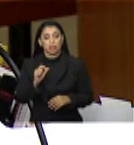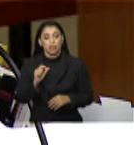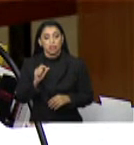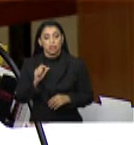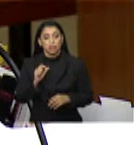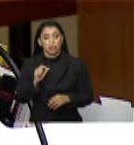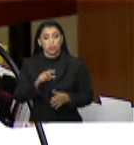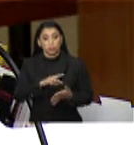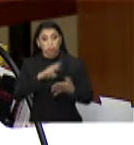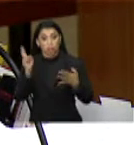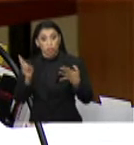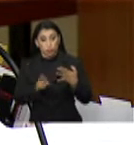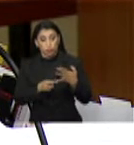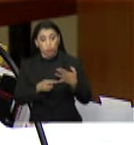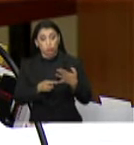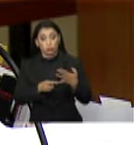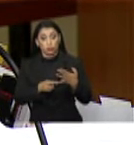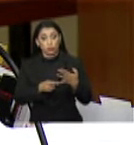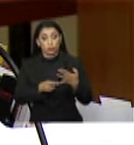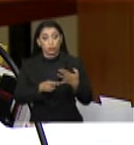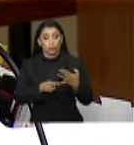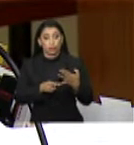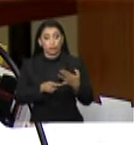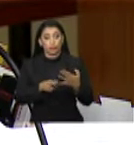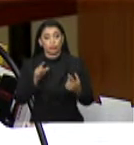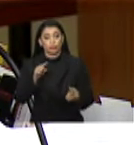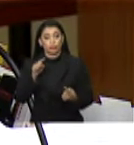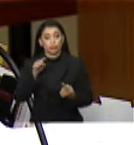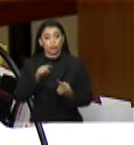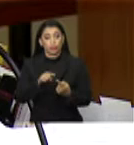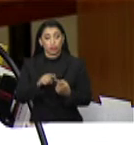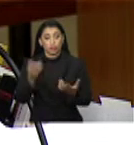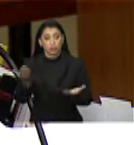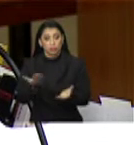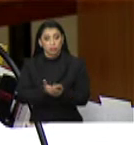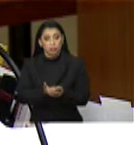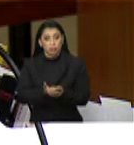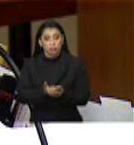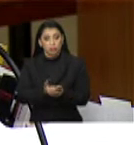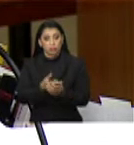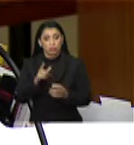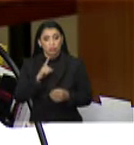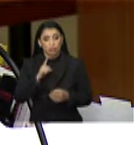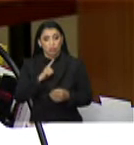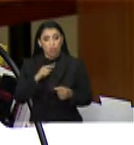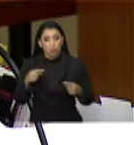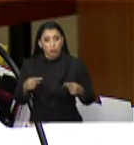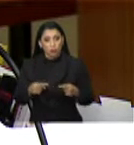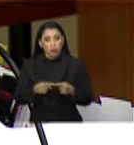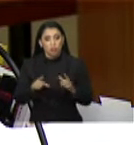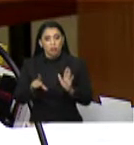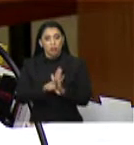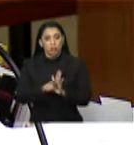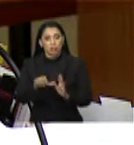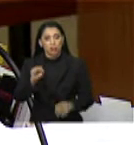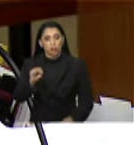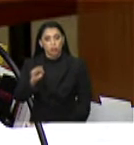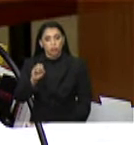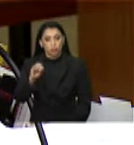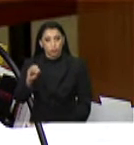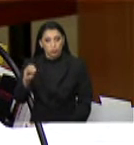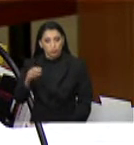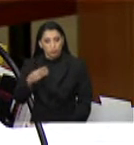recursos extraordinário considerou que o objeto da ação seria a constitucionalidade da Lei 83